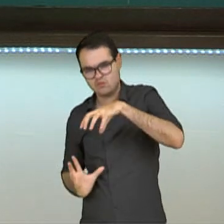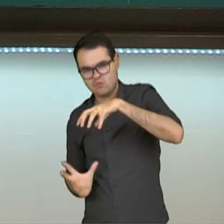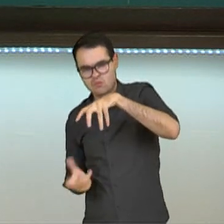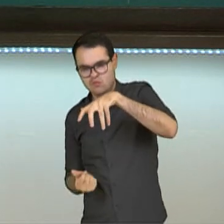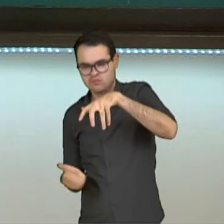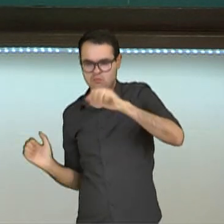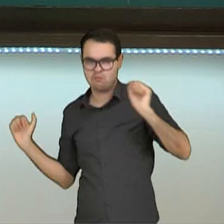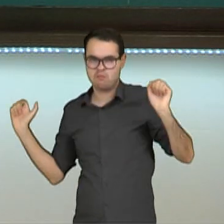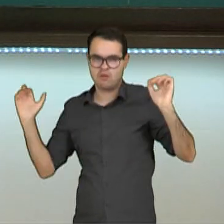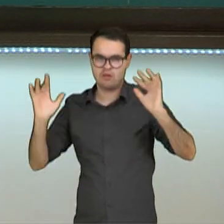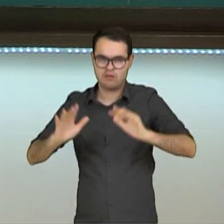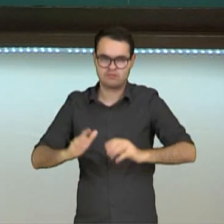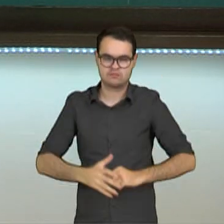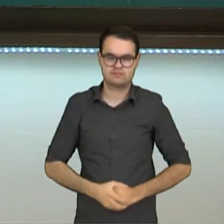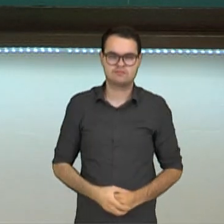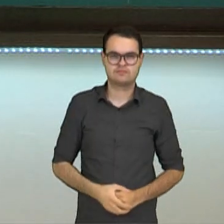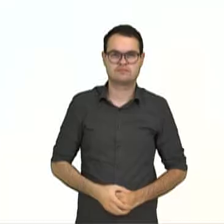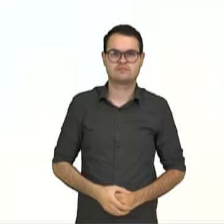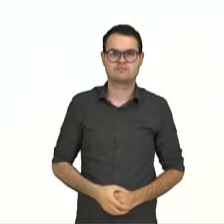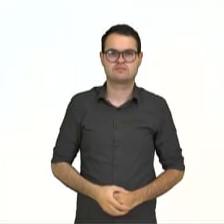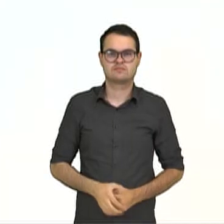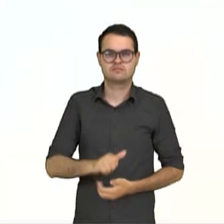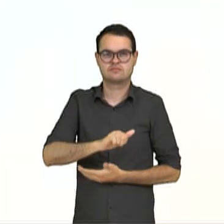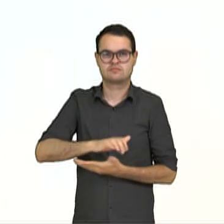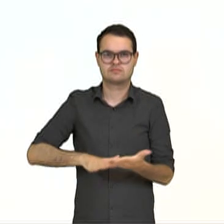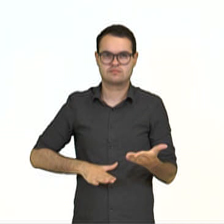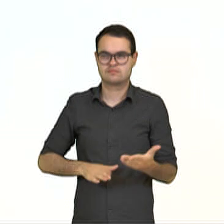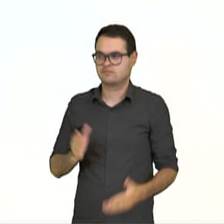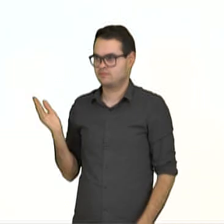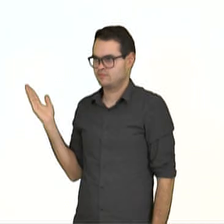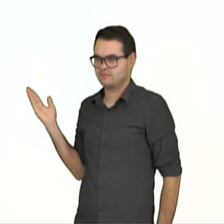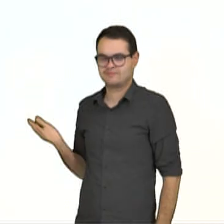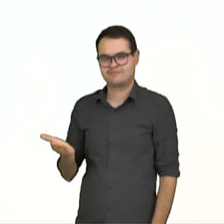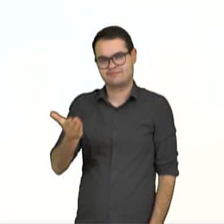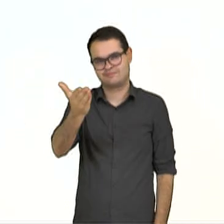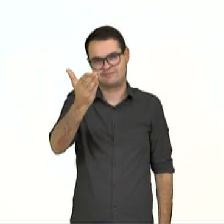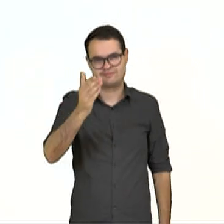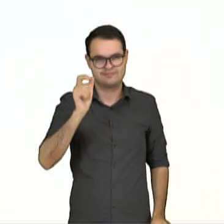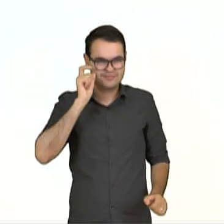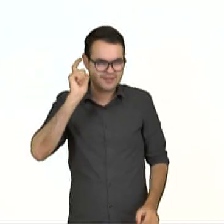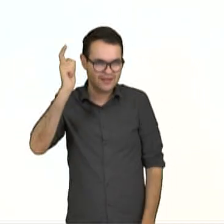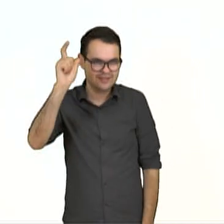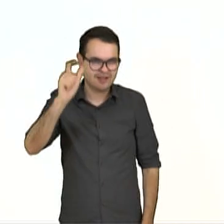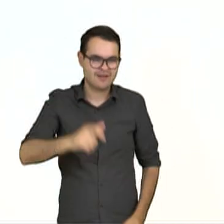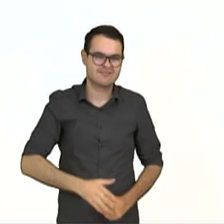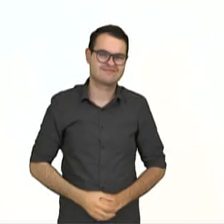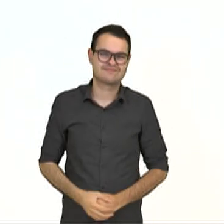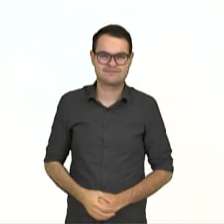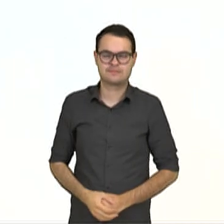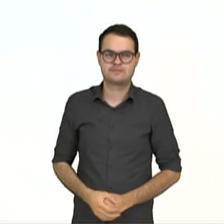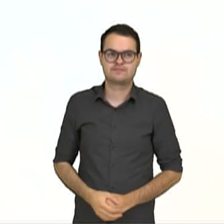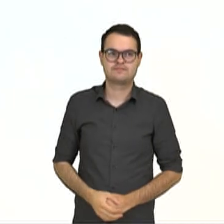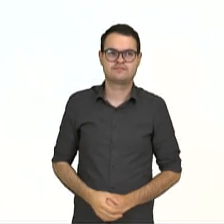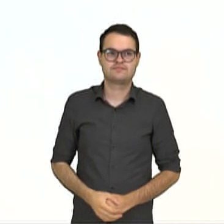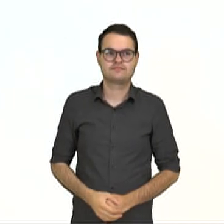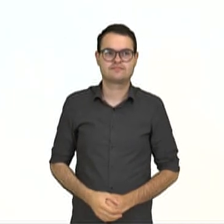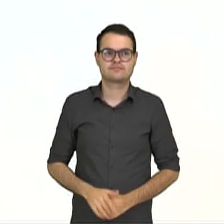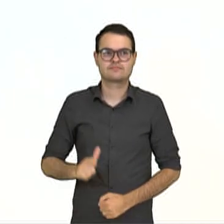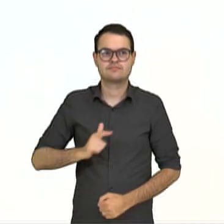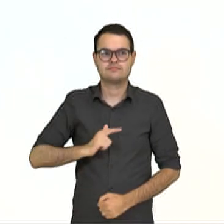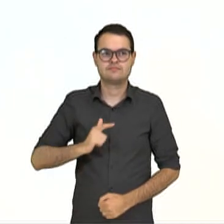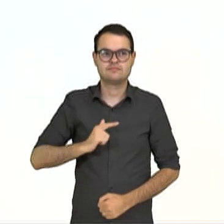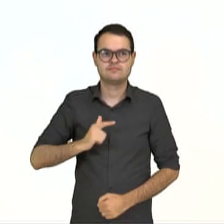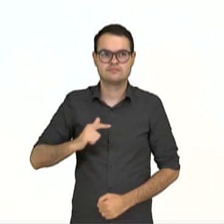bom? Olha só, atividadezinha para você que está ligado. Assinale a alternativa